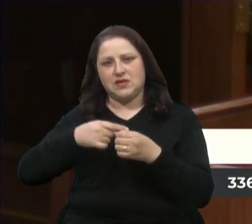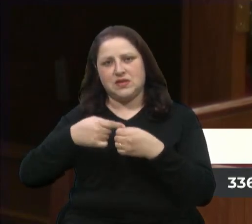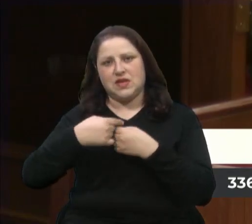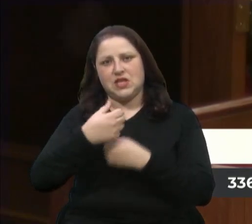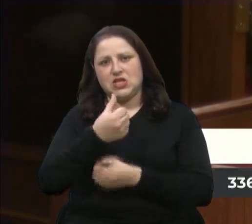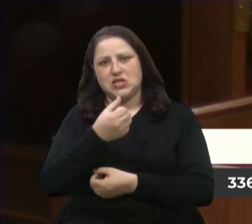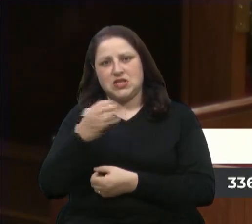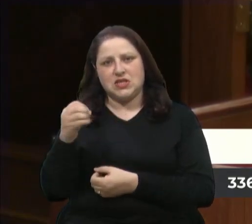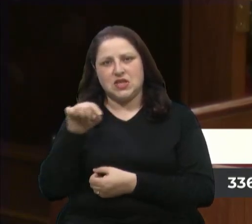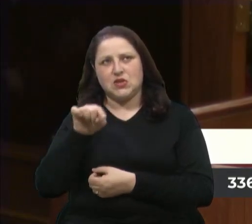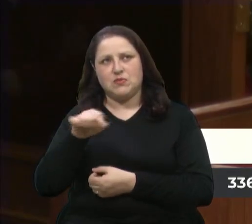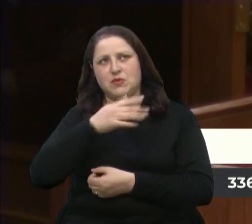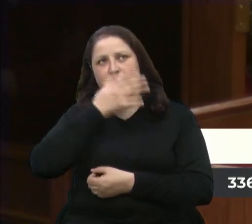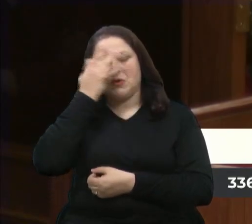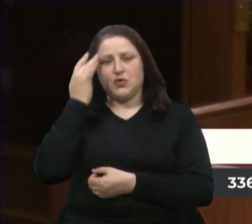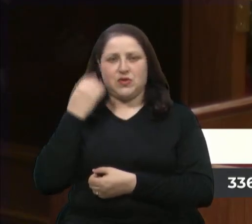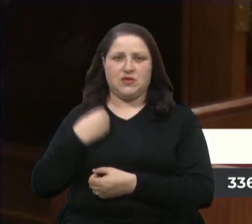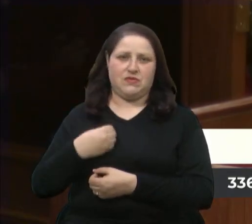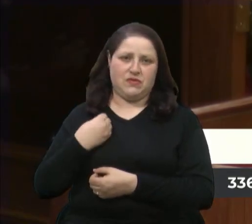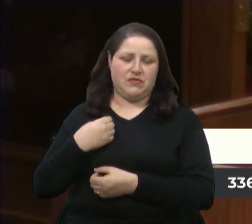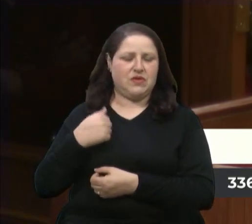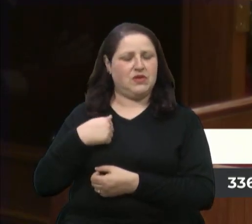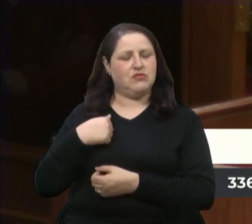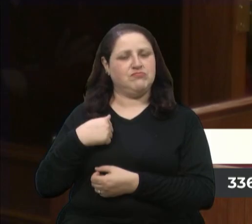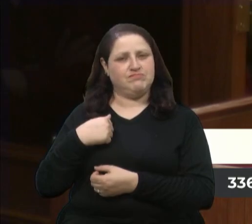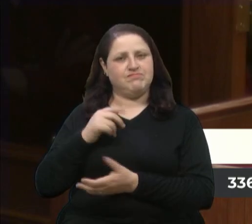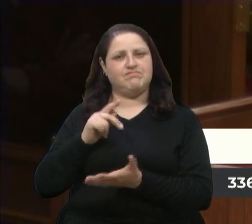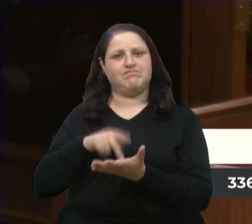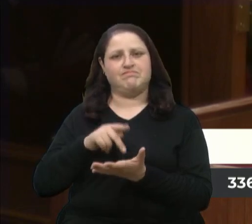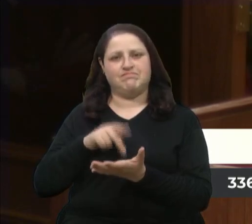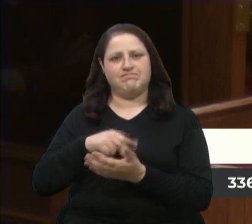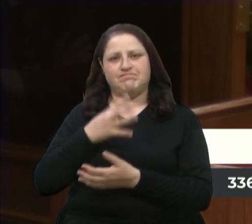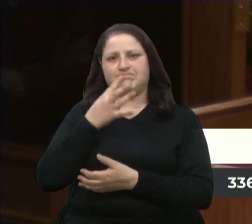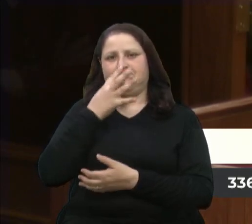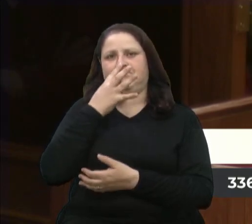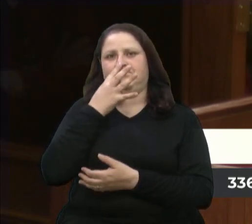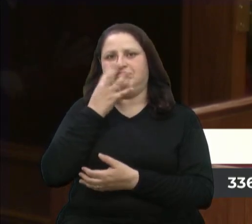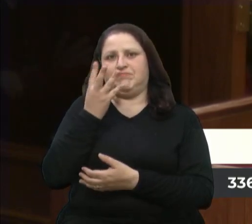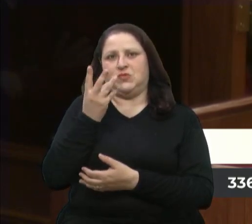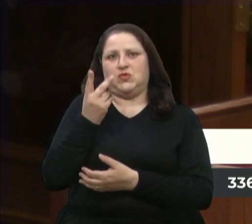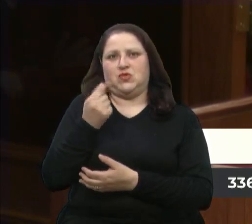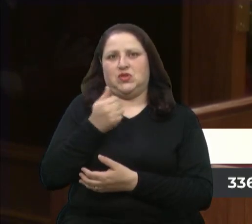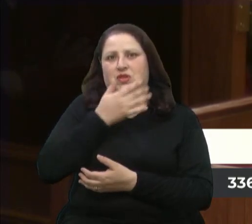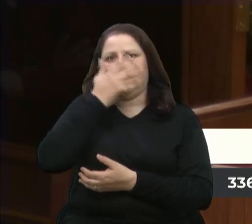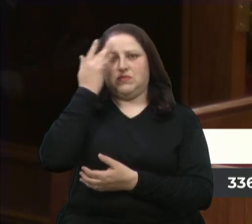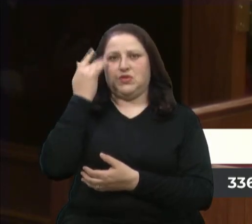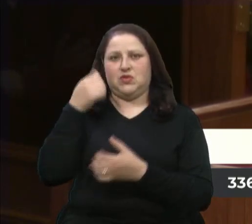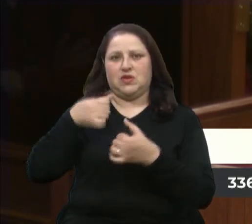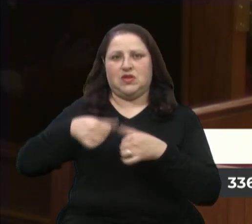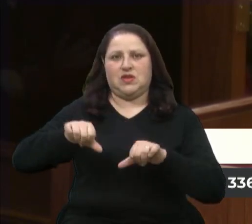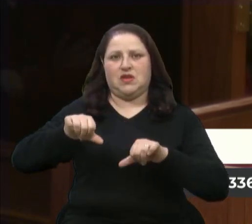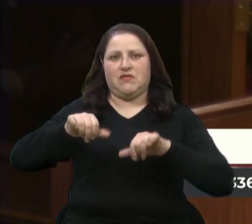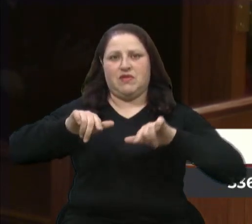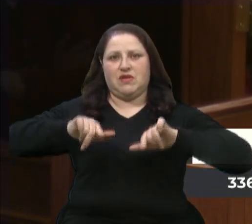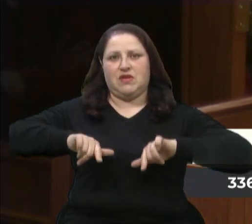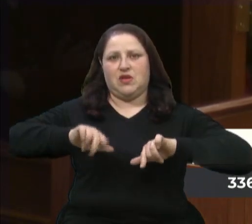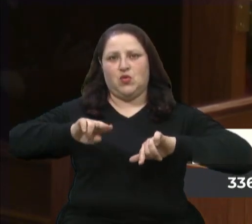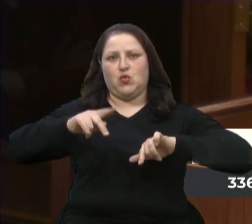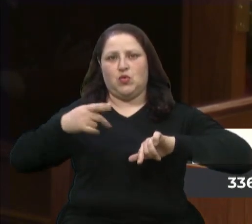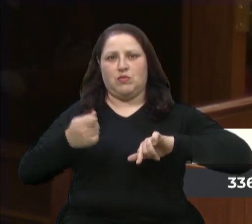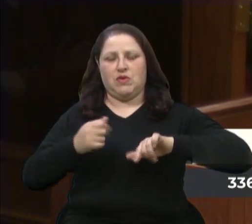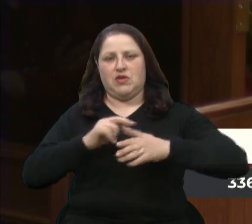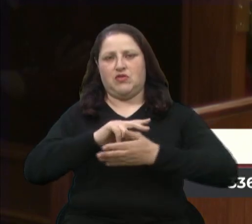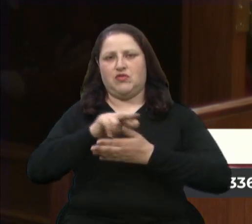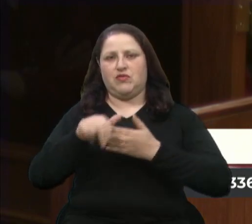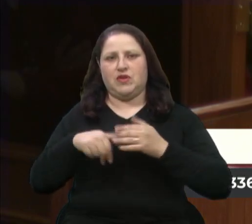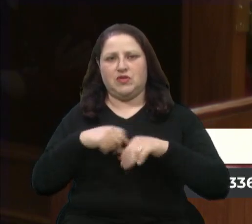habitantes, mas confesso que fiquei impressionado pela quantidade de gente que tinha na UPA com diversos tipos de